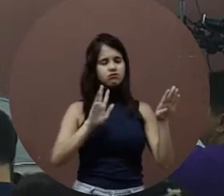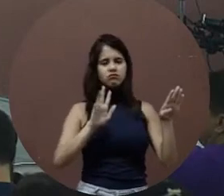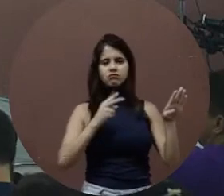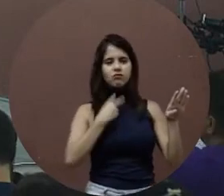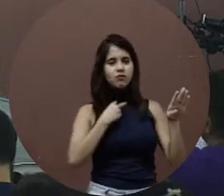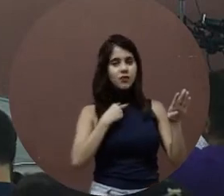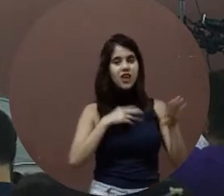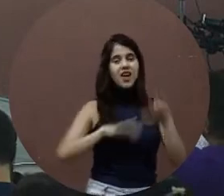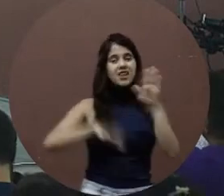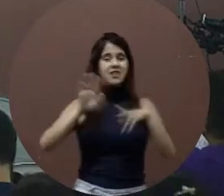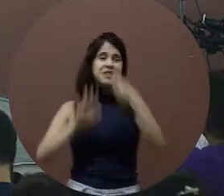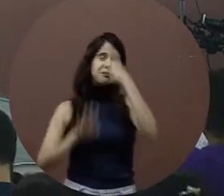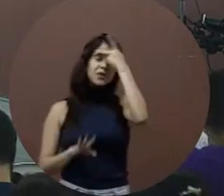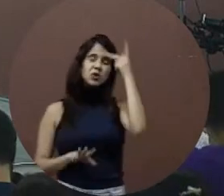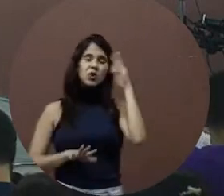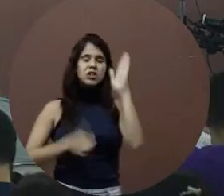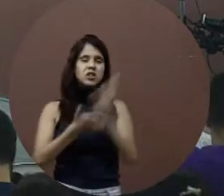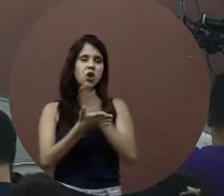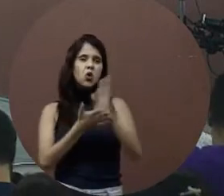interpreta errado esse texto, viu gente?